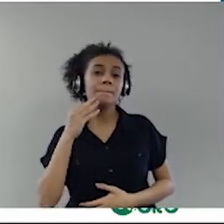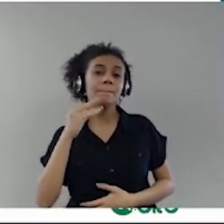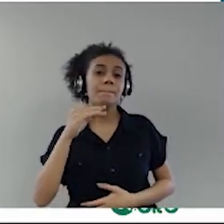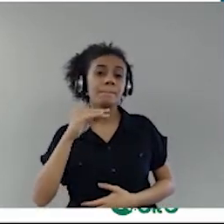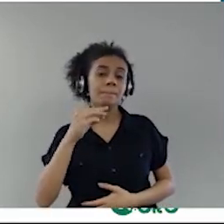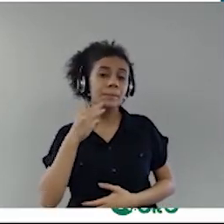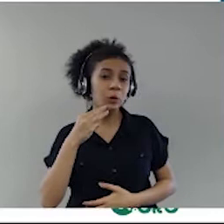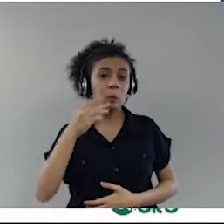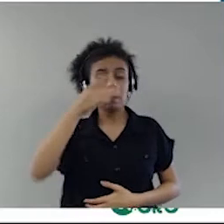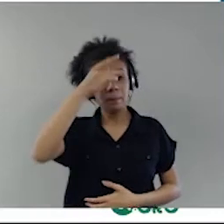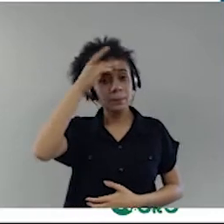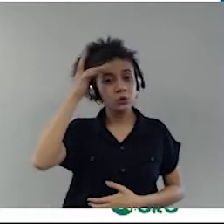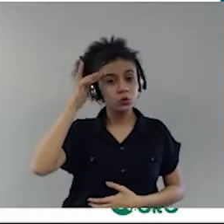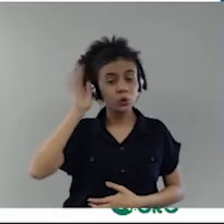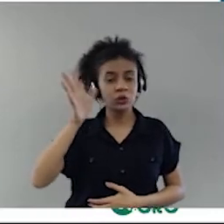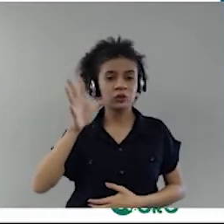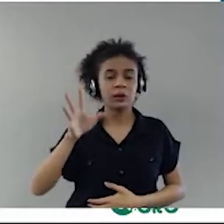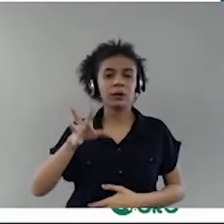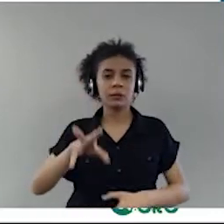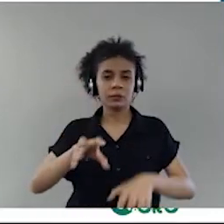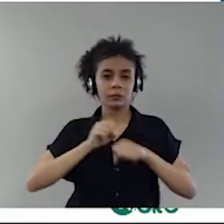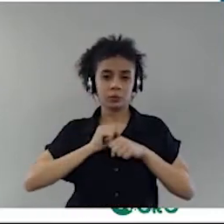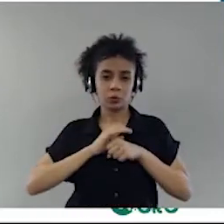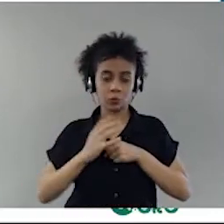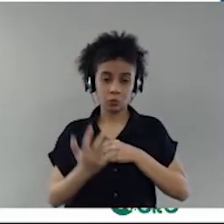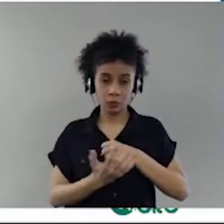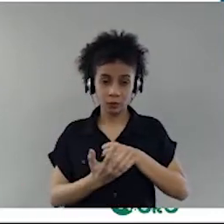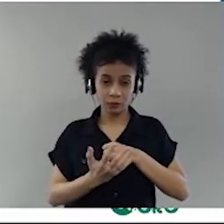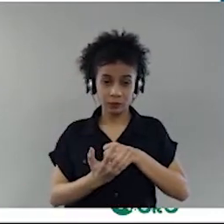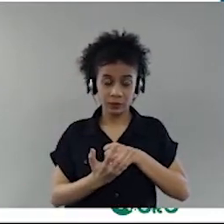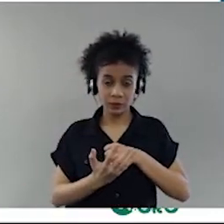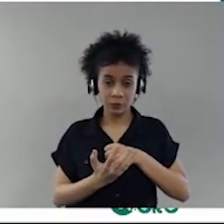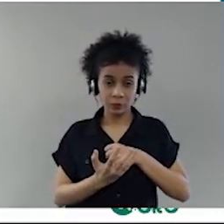já afetadas pelo coronavírus, sendo que